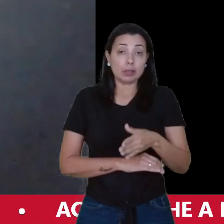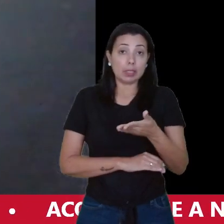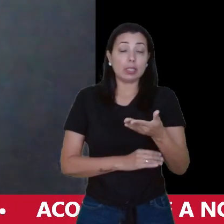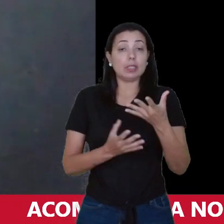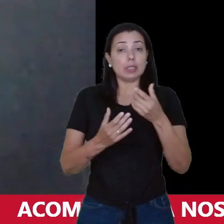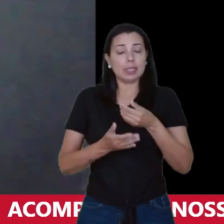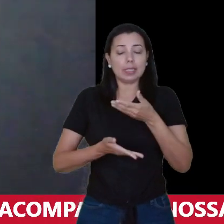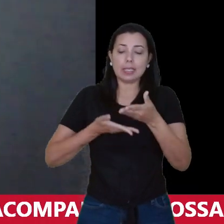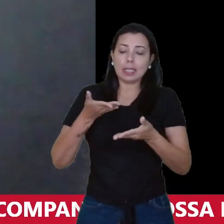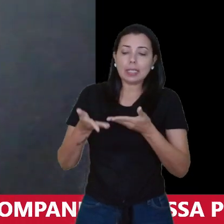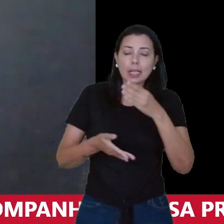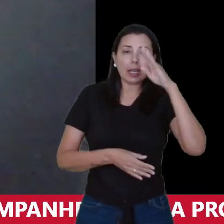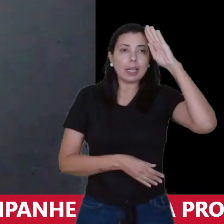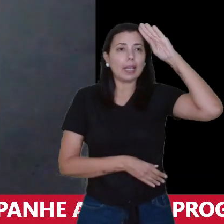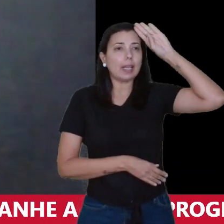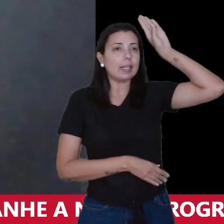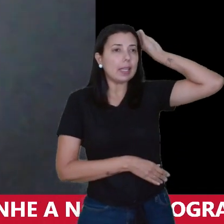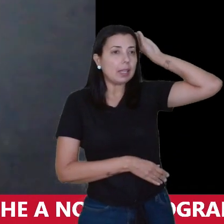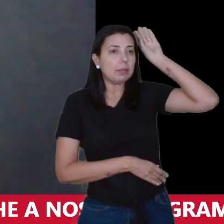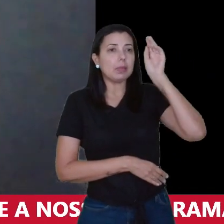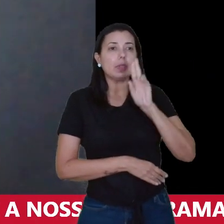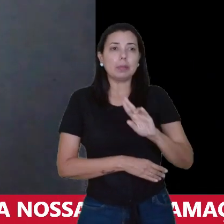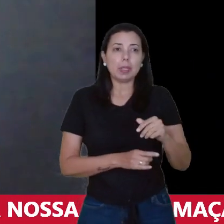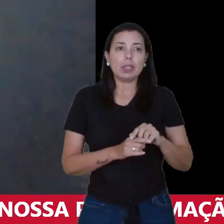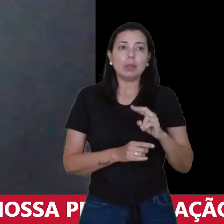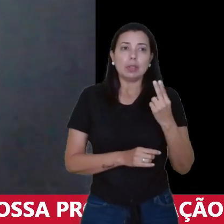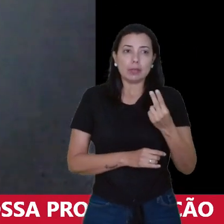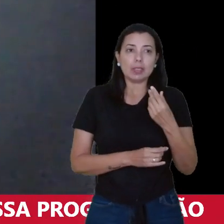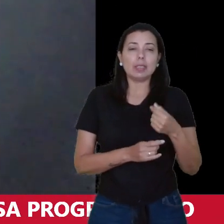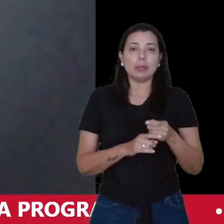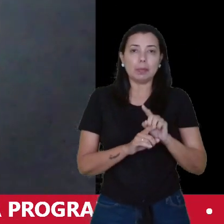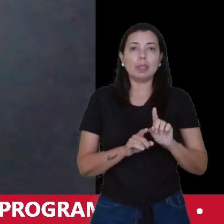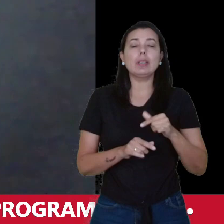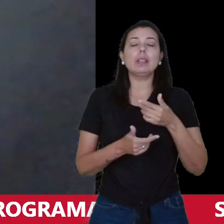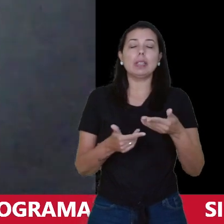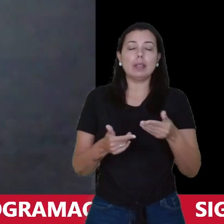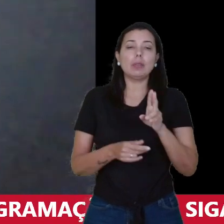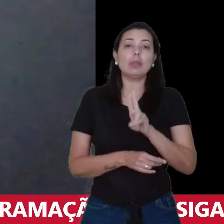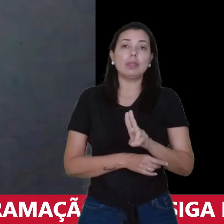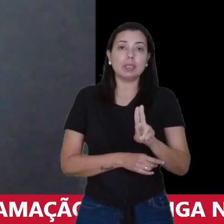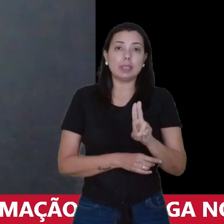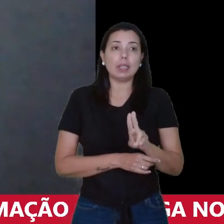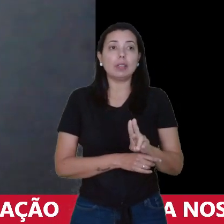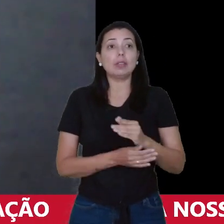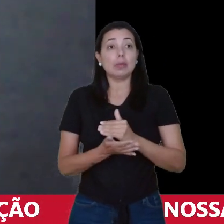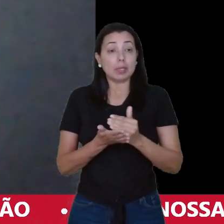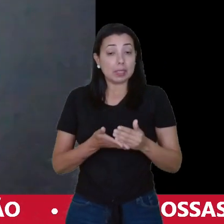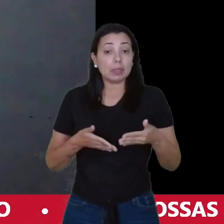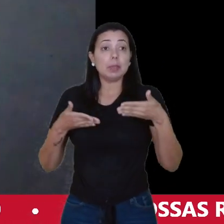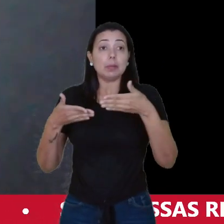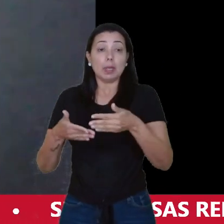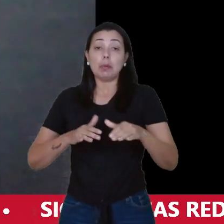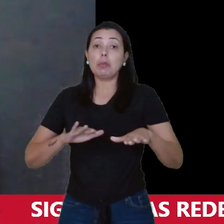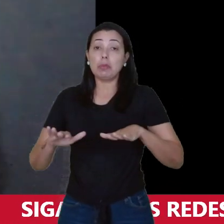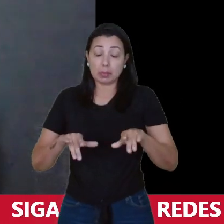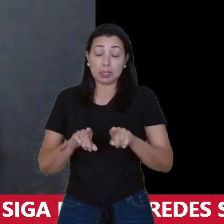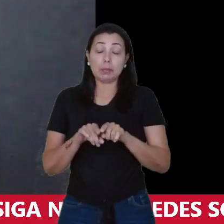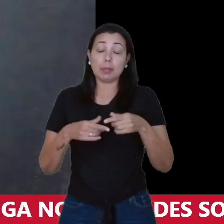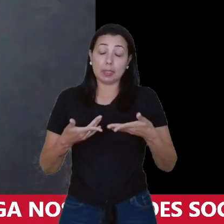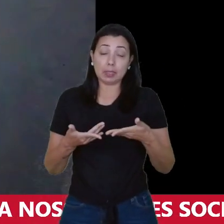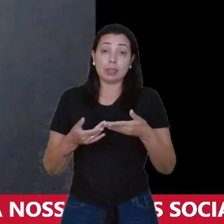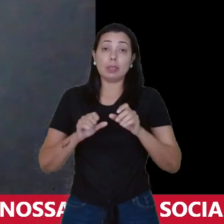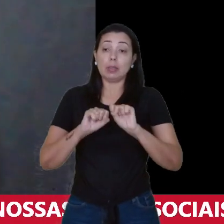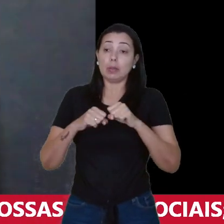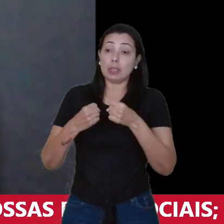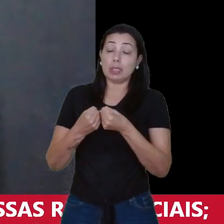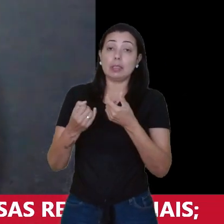centro acadêmico, fui para o DCE da universidade, fui 2 vezes coordenadora geral do DCE da universidade, comecei a participar do movimento estudantil, participei do congresso